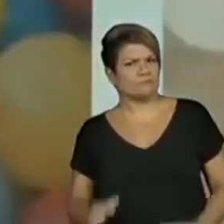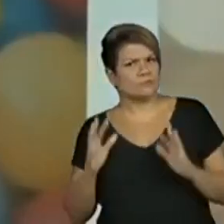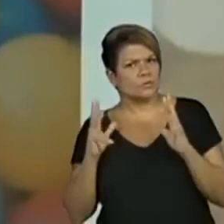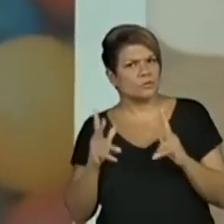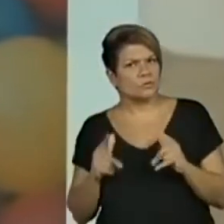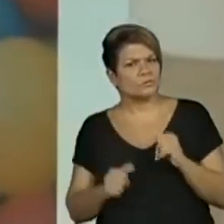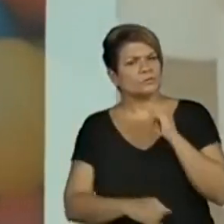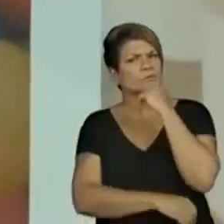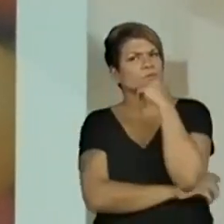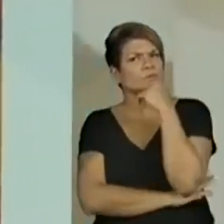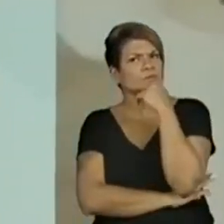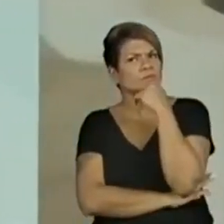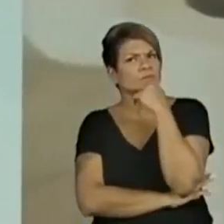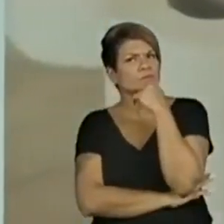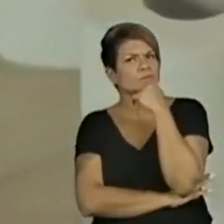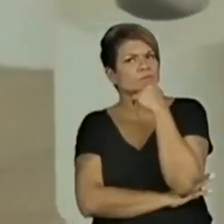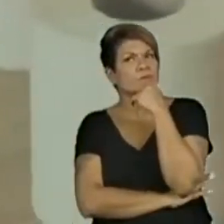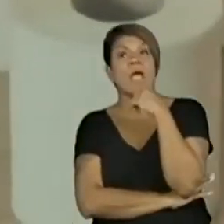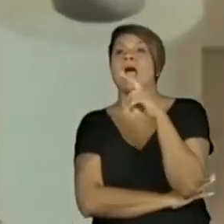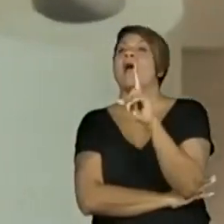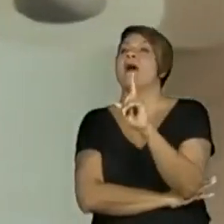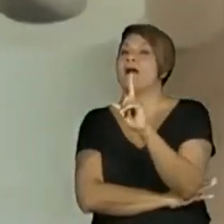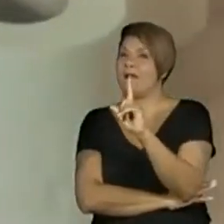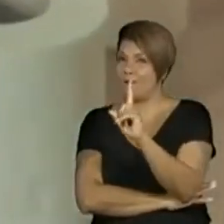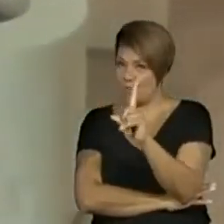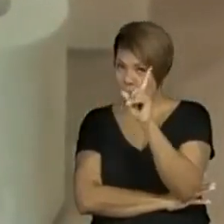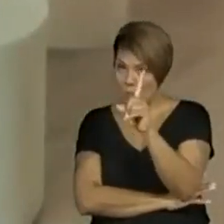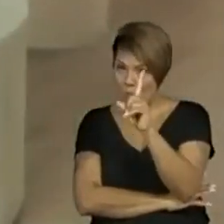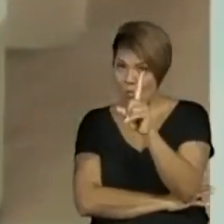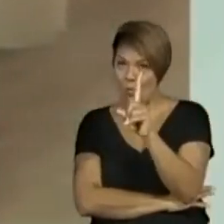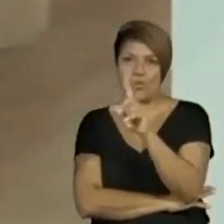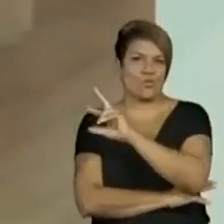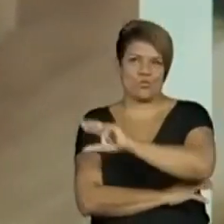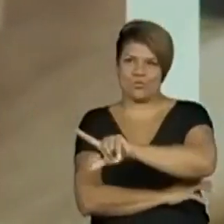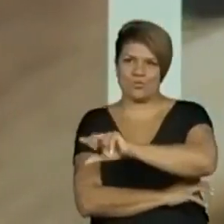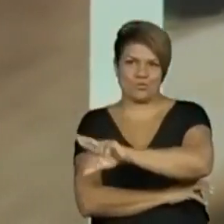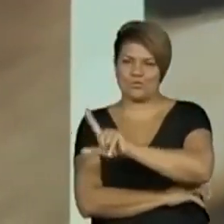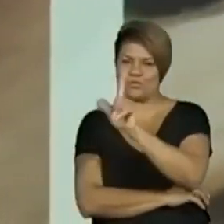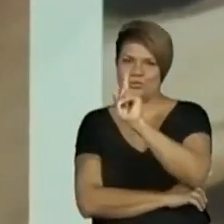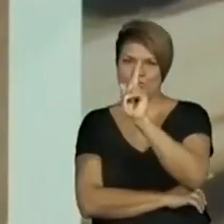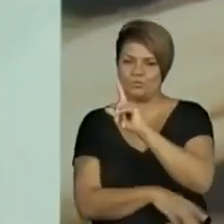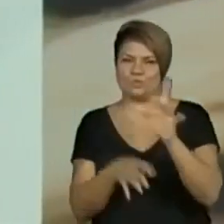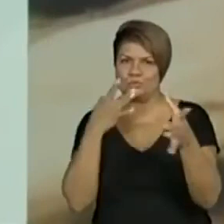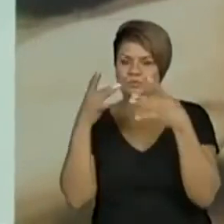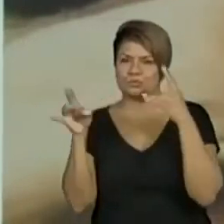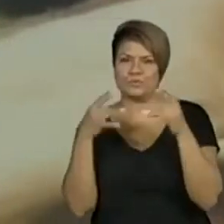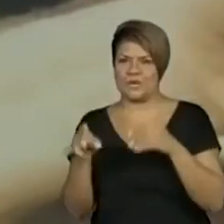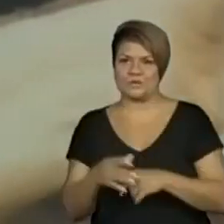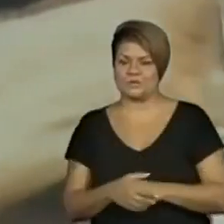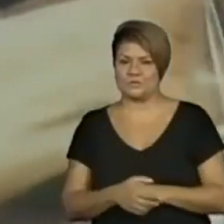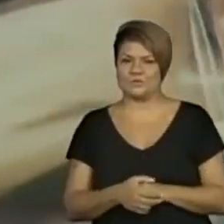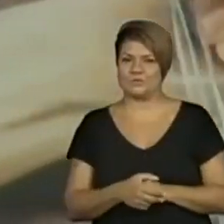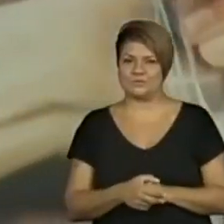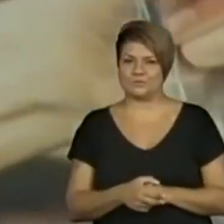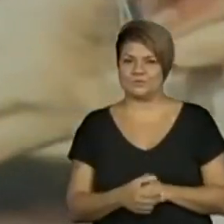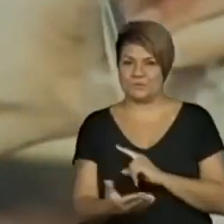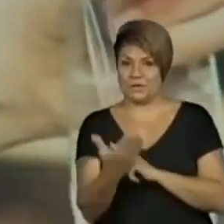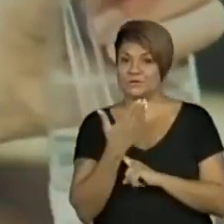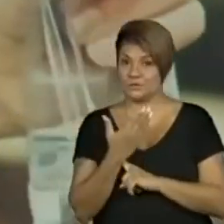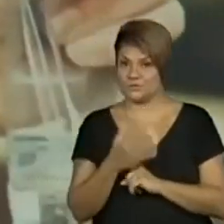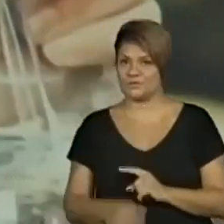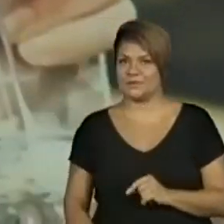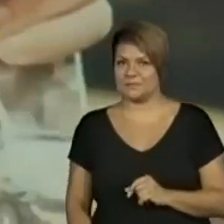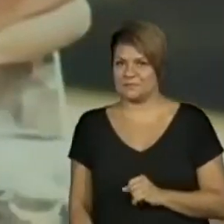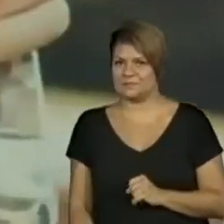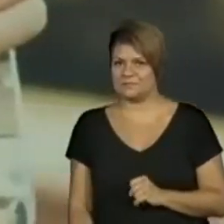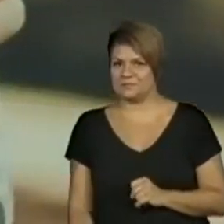todos estão vendo a a tenho que não é de plástico pro E aí crianças nos ajudem o que a